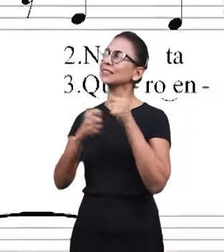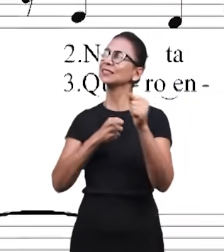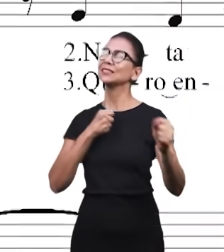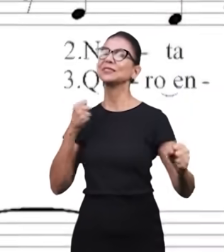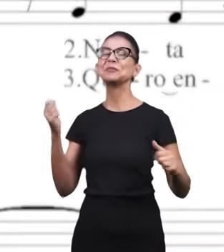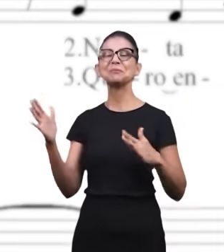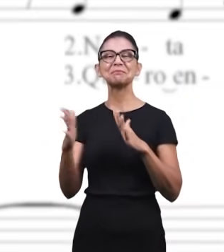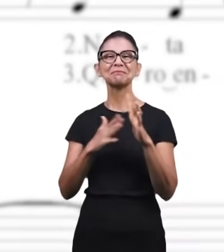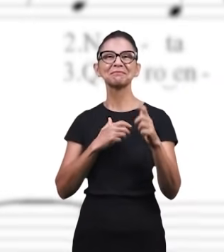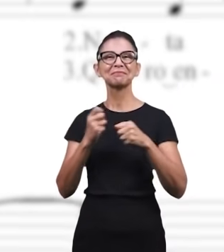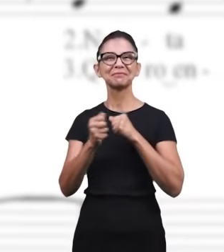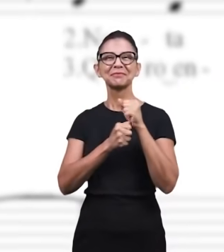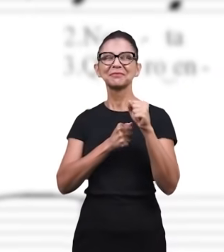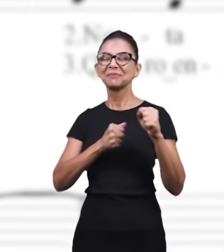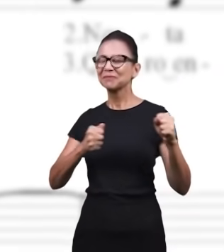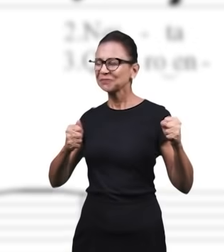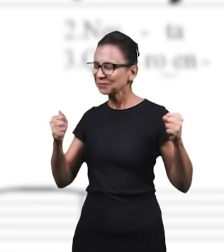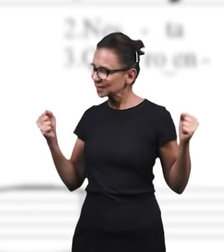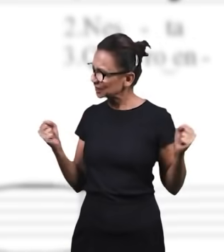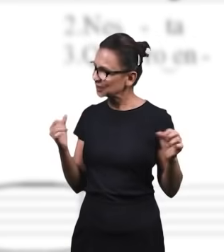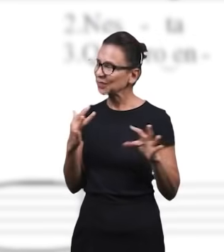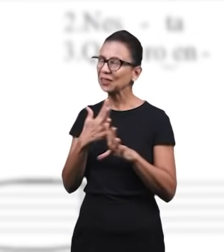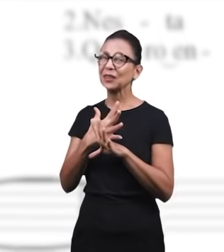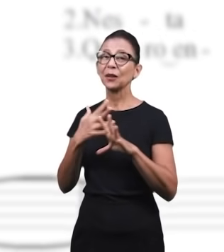Jesus. Aleluia,